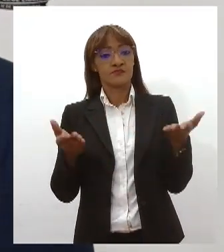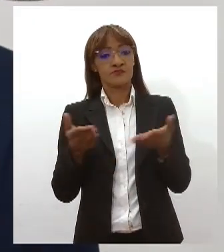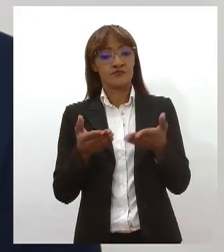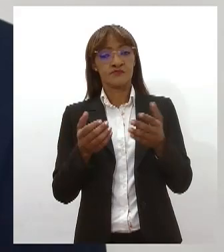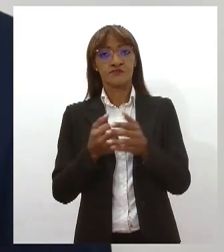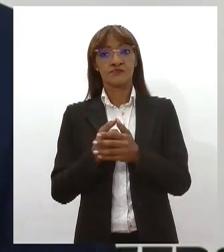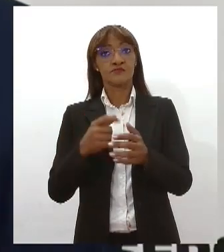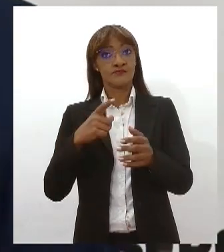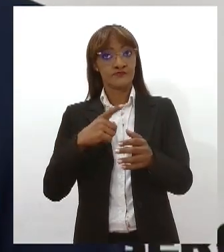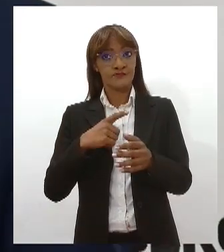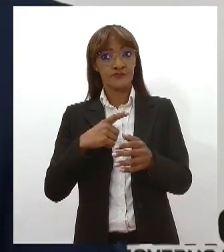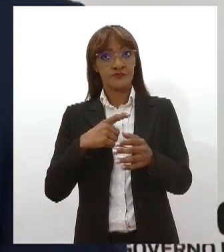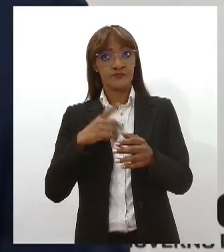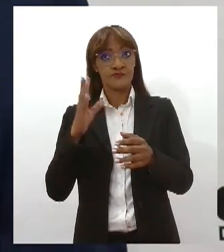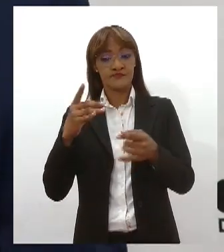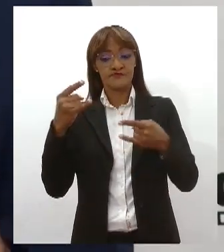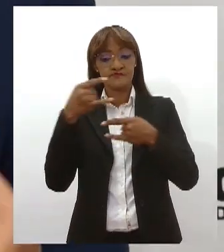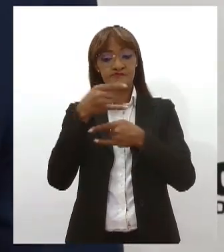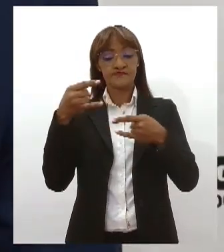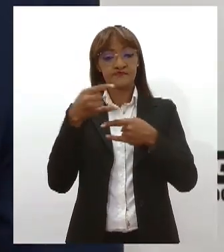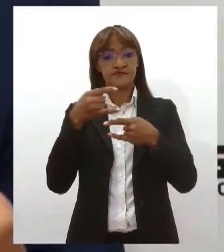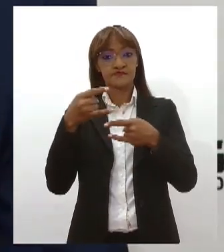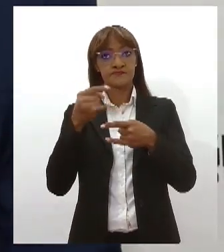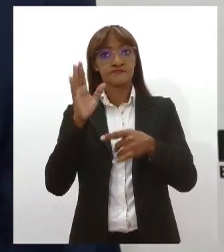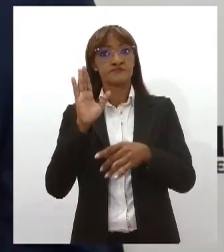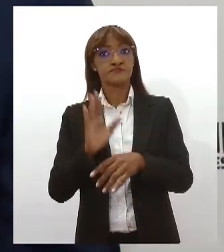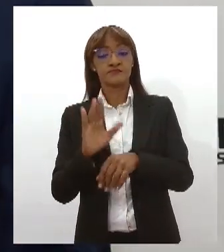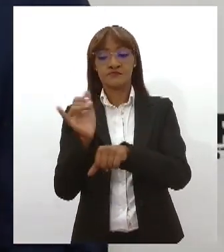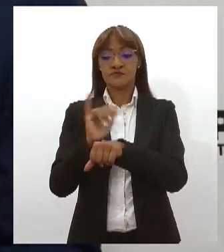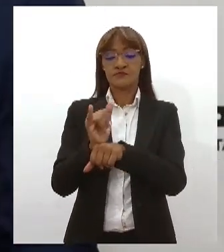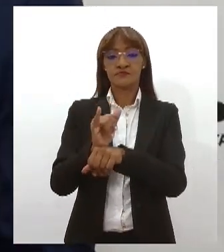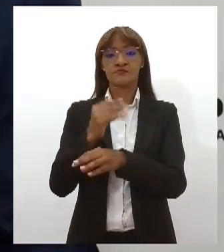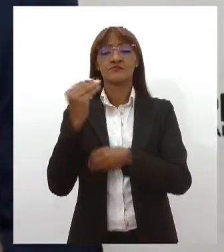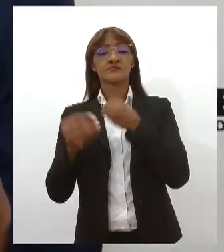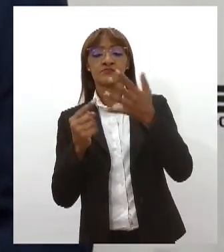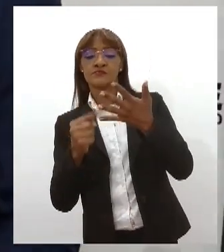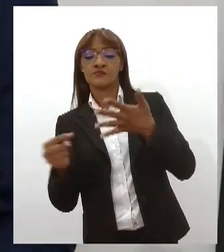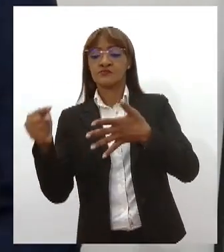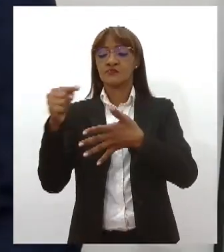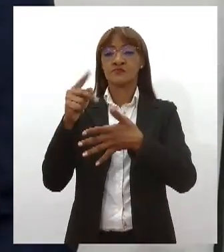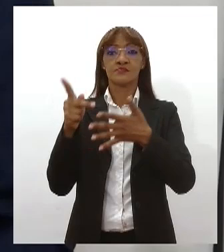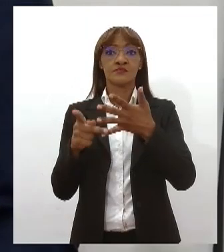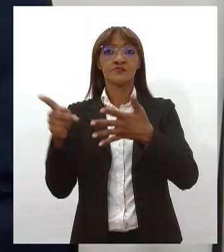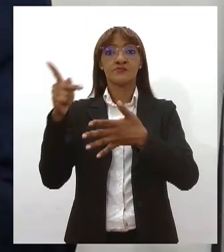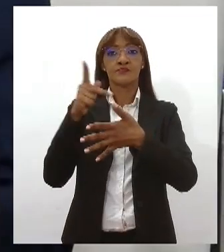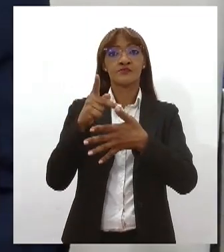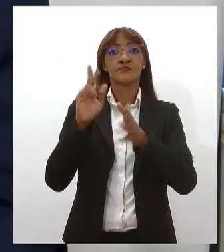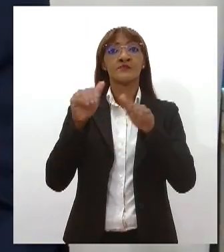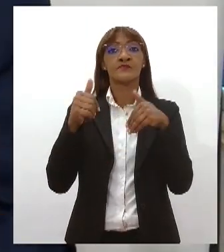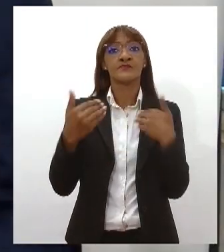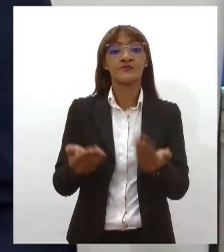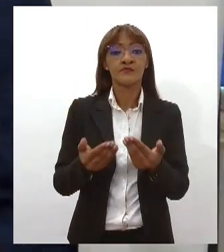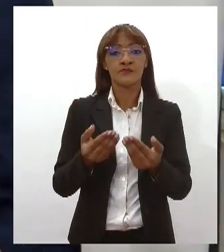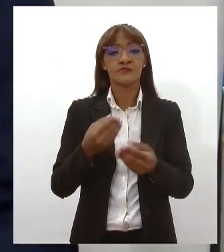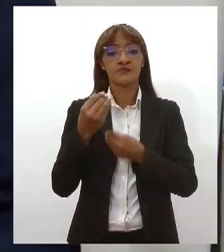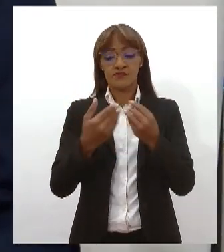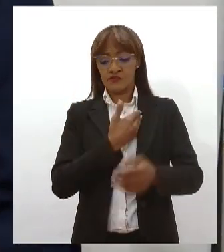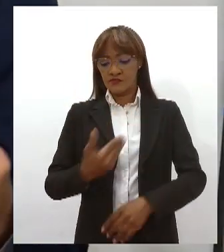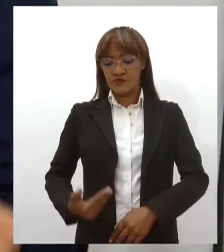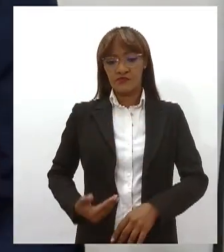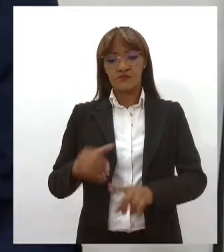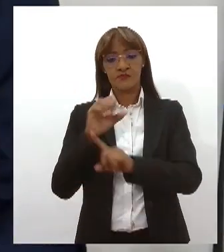nós vamos então tratar do que são prioridades, quais são as prioridades do governo, quais são as prioridades para a sociedade